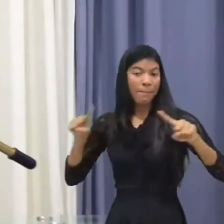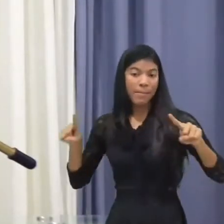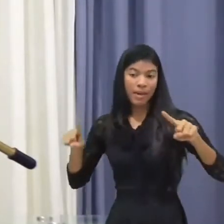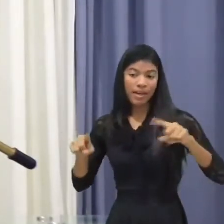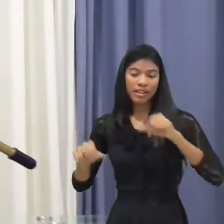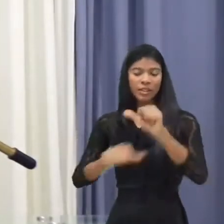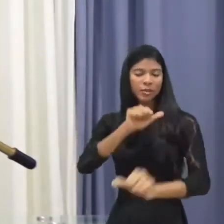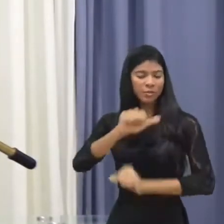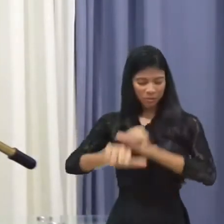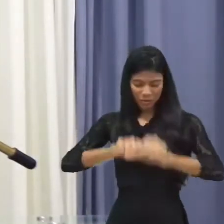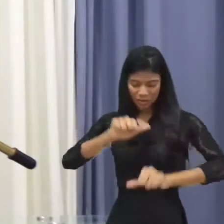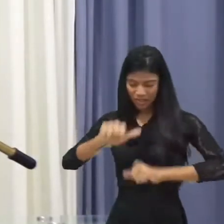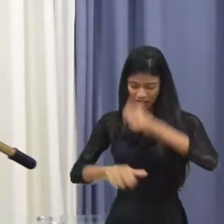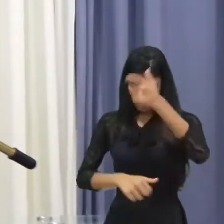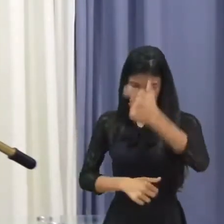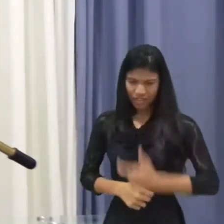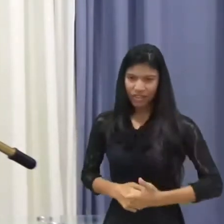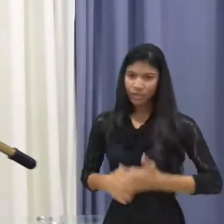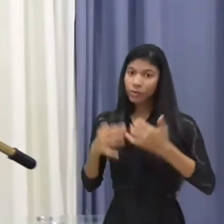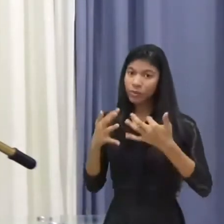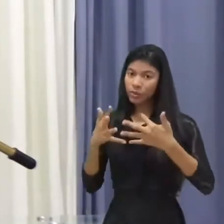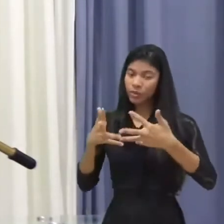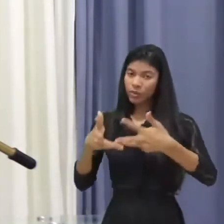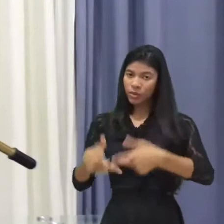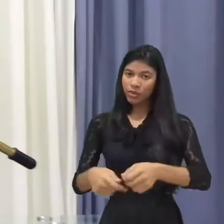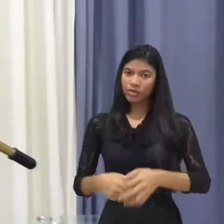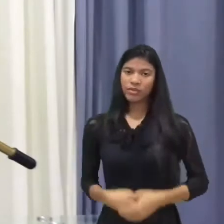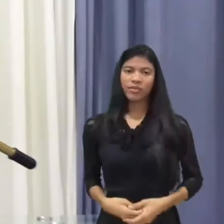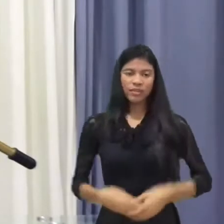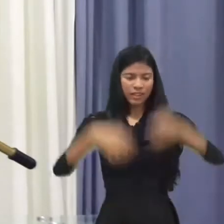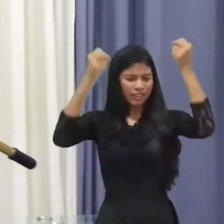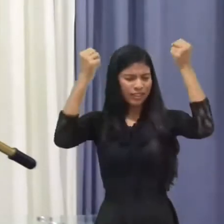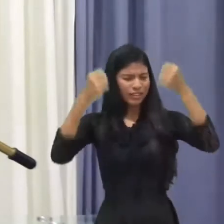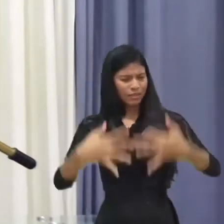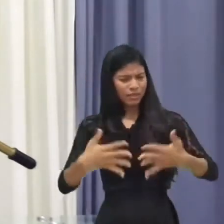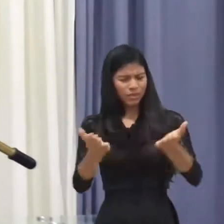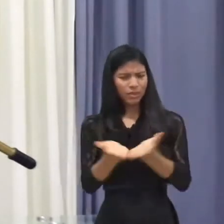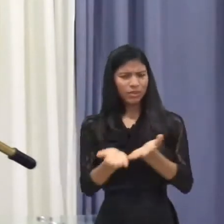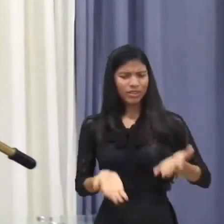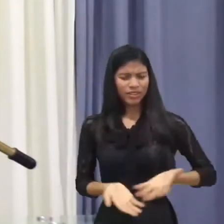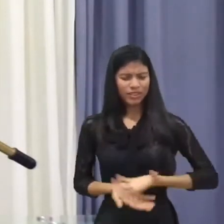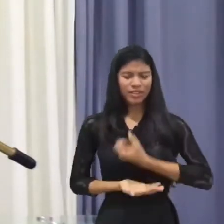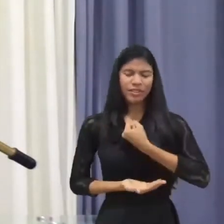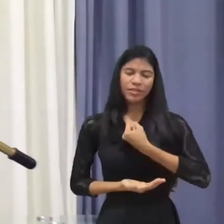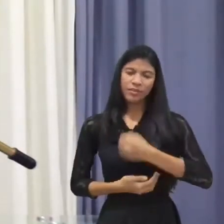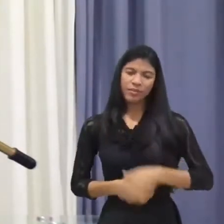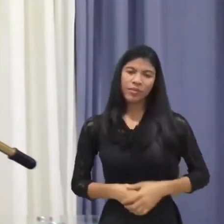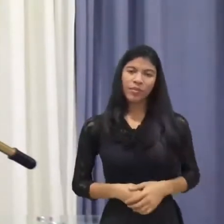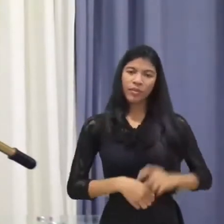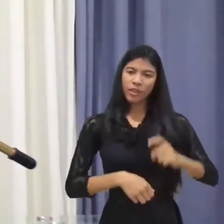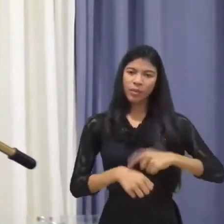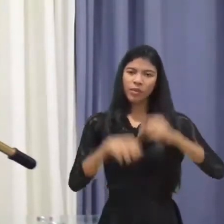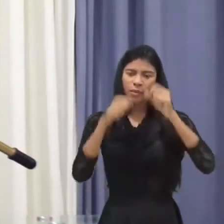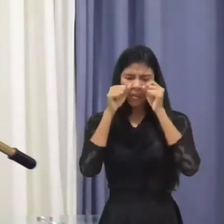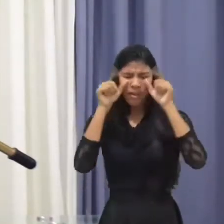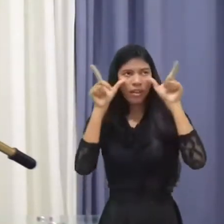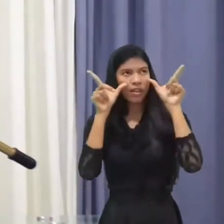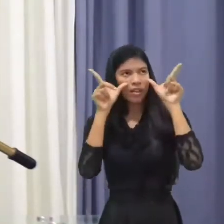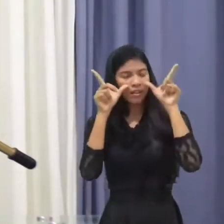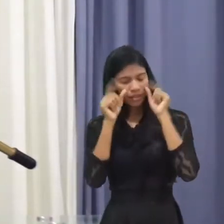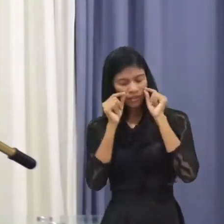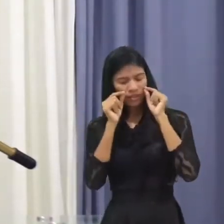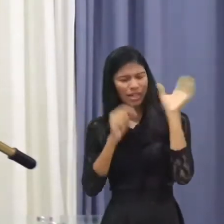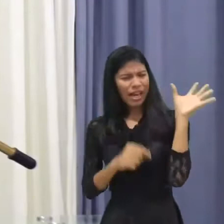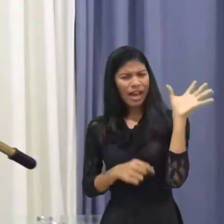transformados seremos todos. Está falando dos salvos. Num momento, num abrir e fechar de